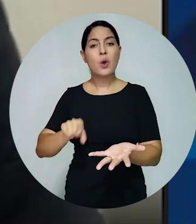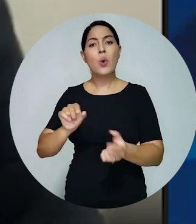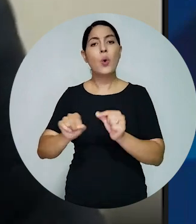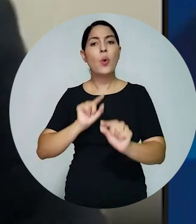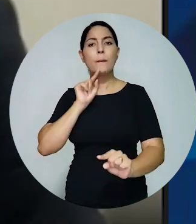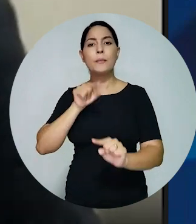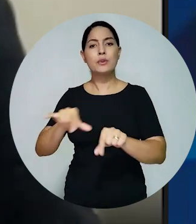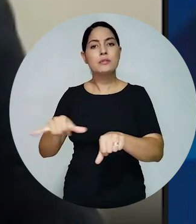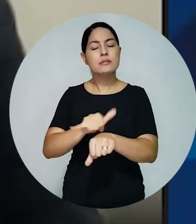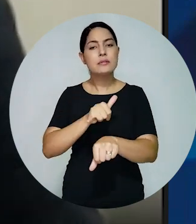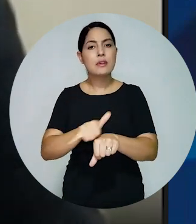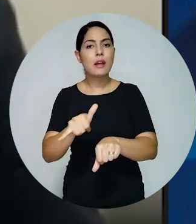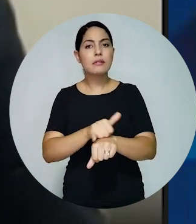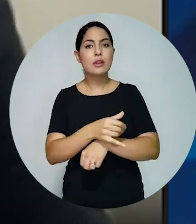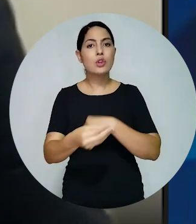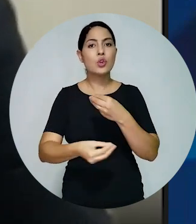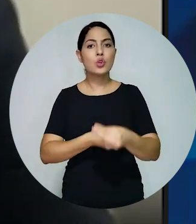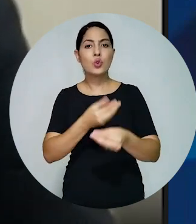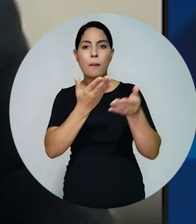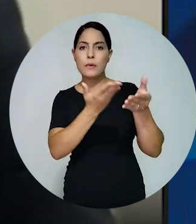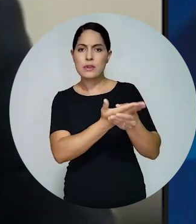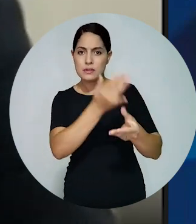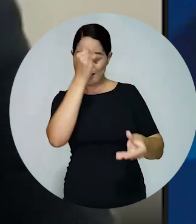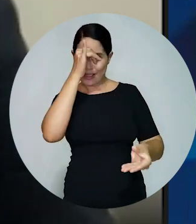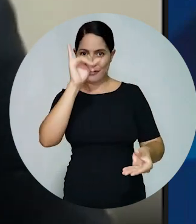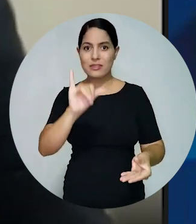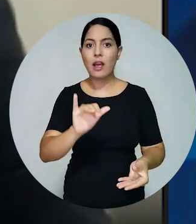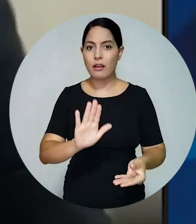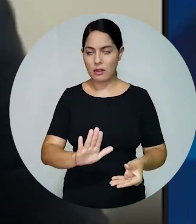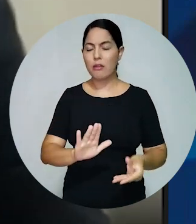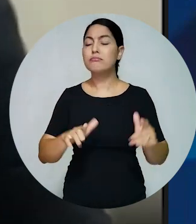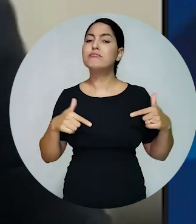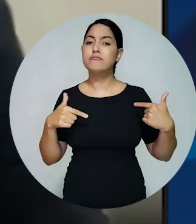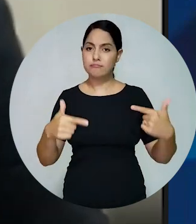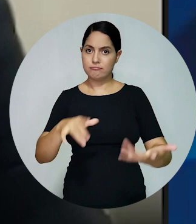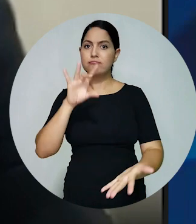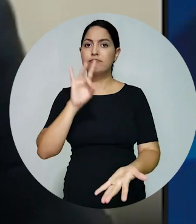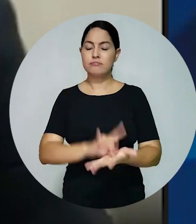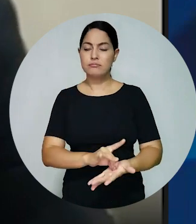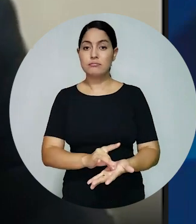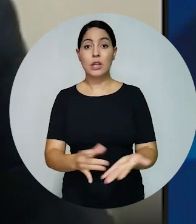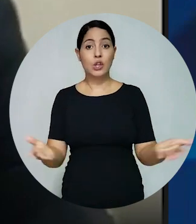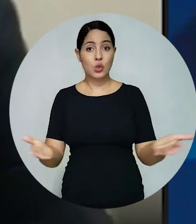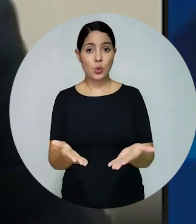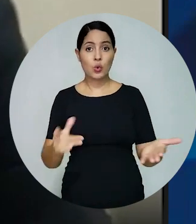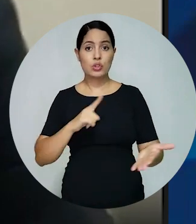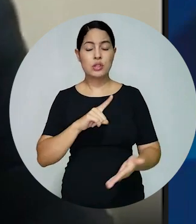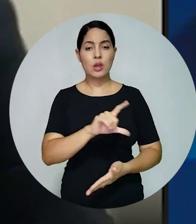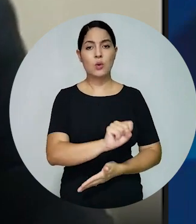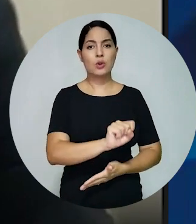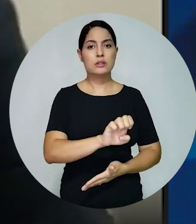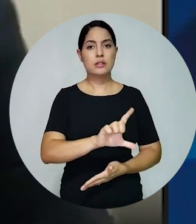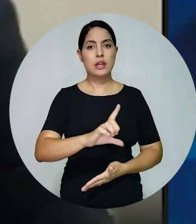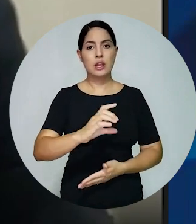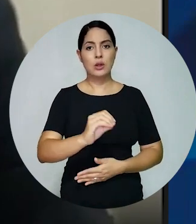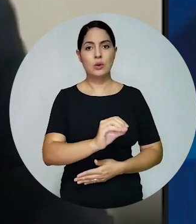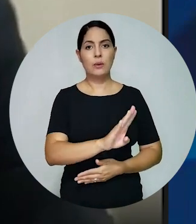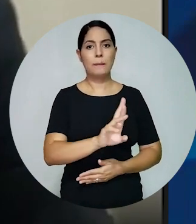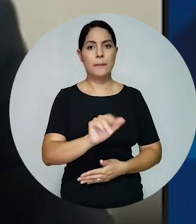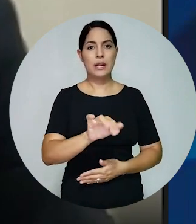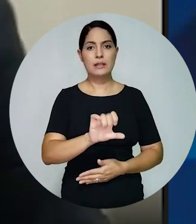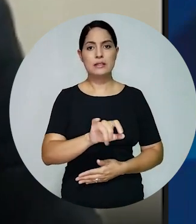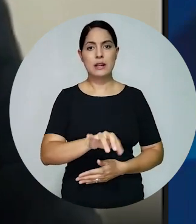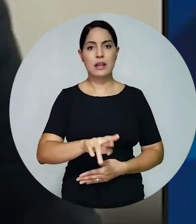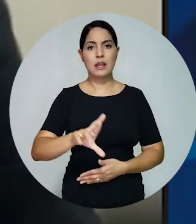desenvolvido mecanismos, técnicas de combate à judicialização muito eficazes. O Selo Brasileiro de